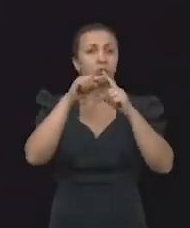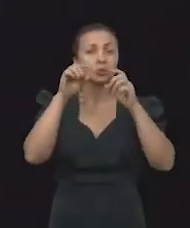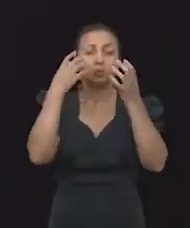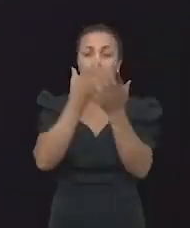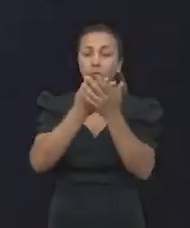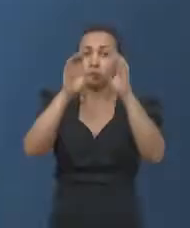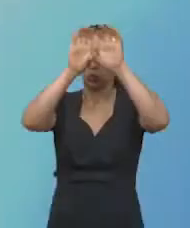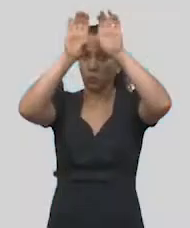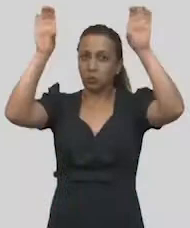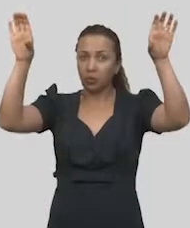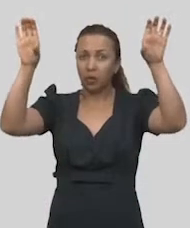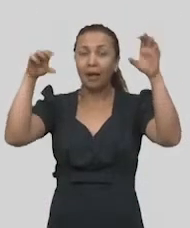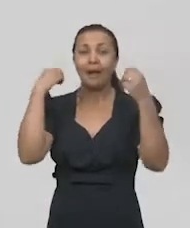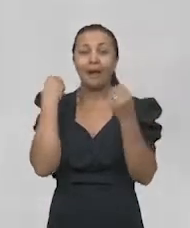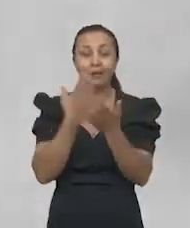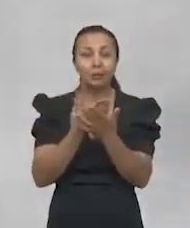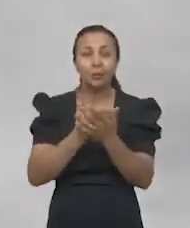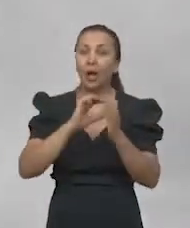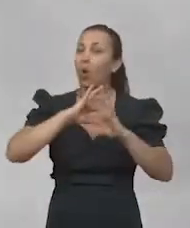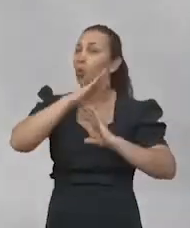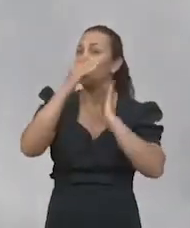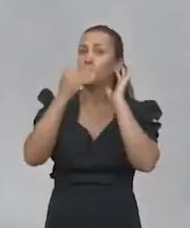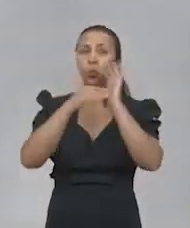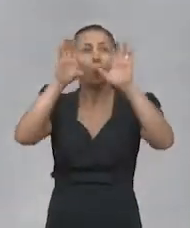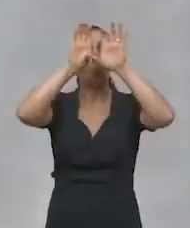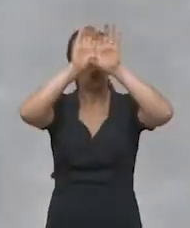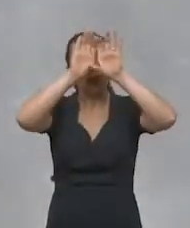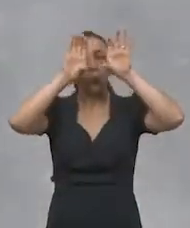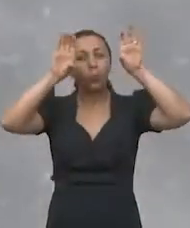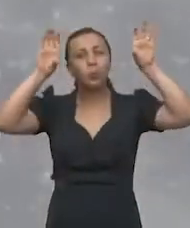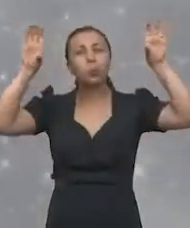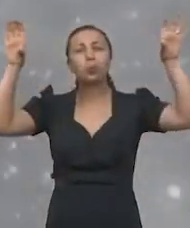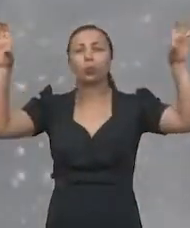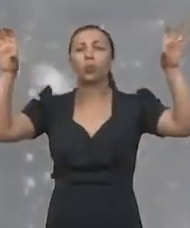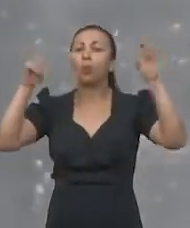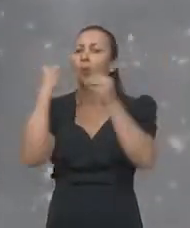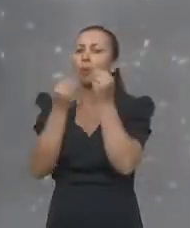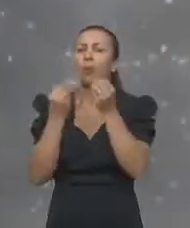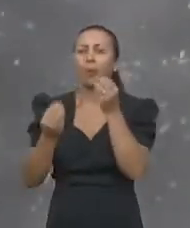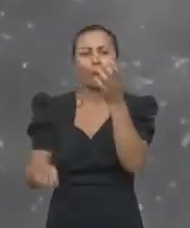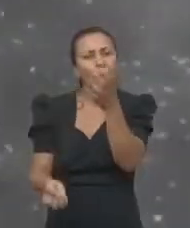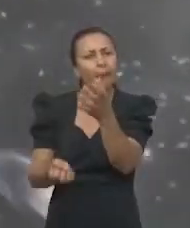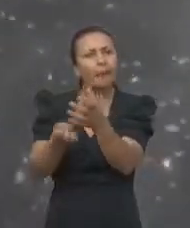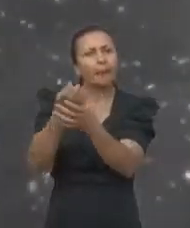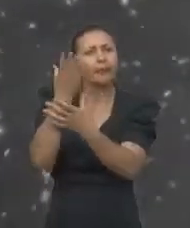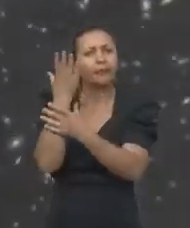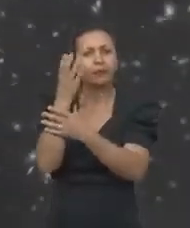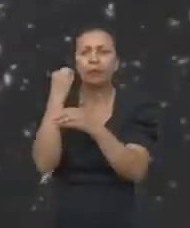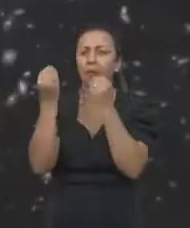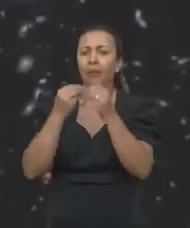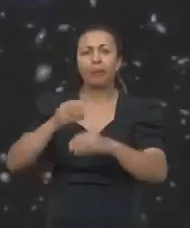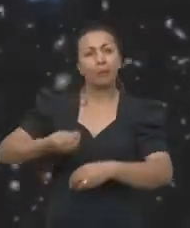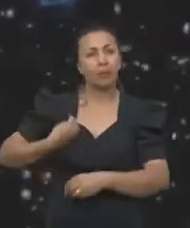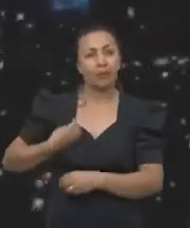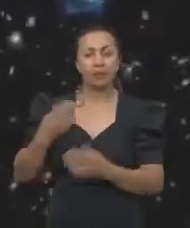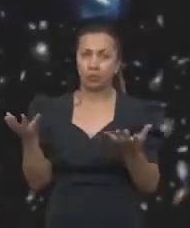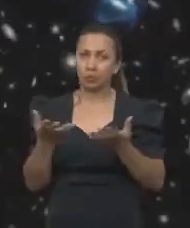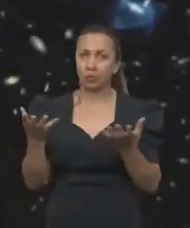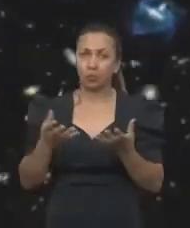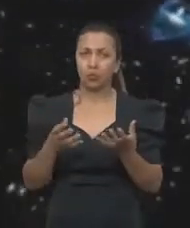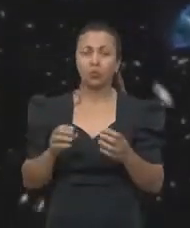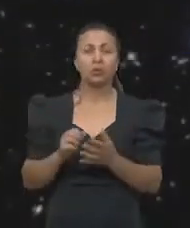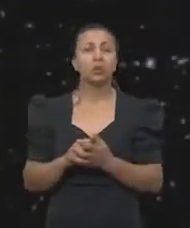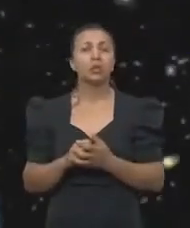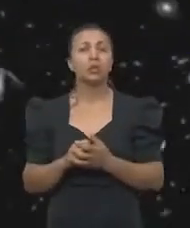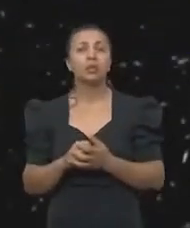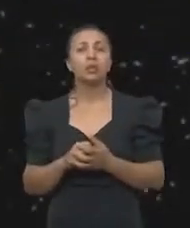da cosmologia é estudar o universo como um todo. Como ele nasceu, como ele está se comportando hoje e